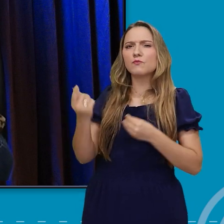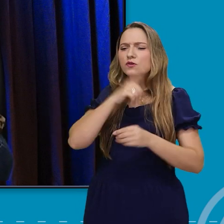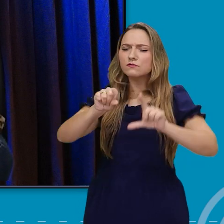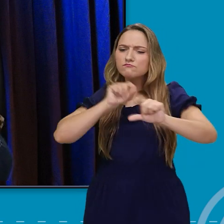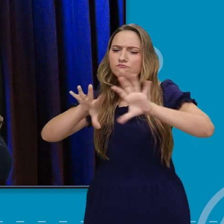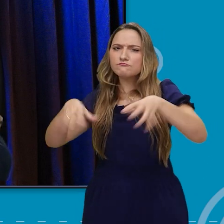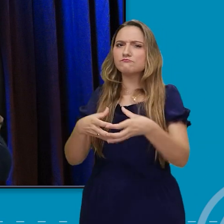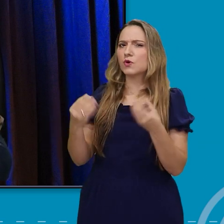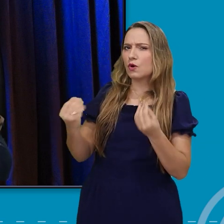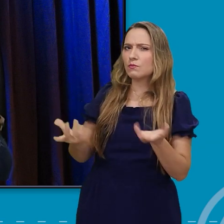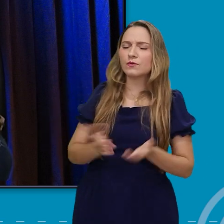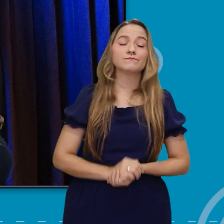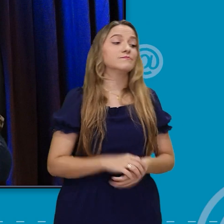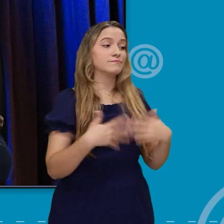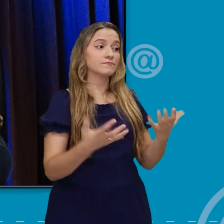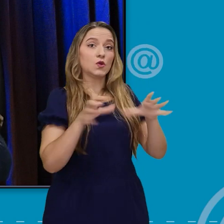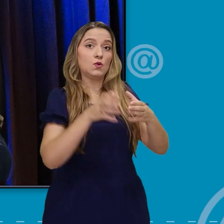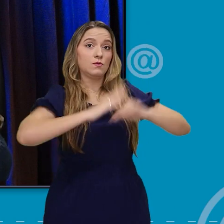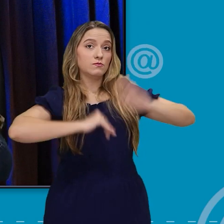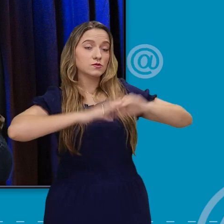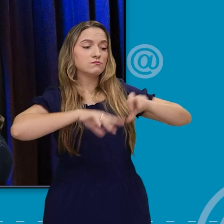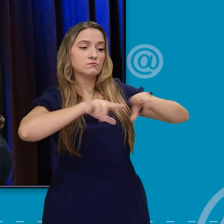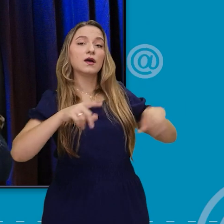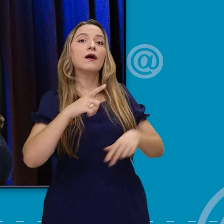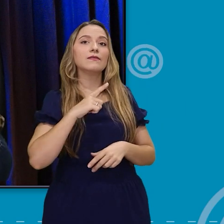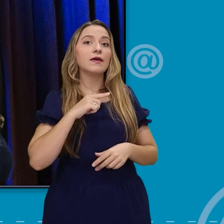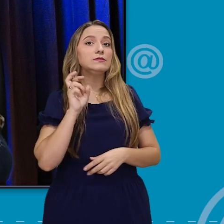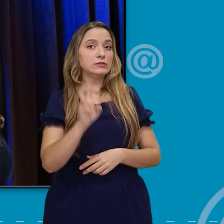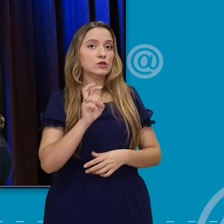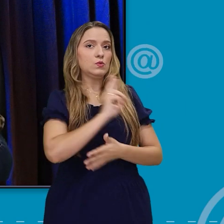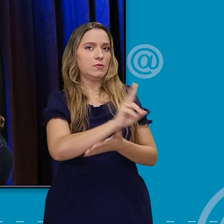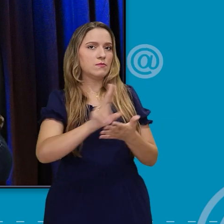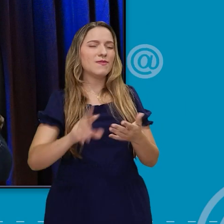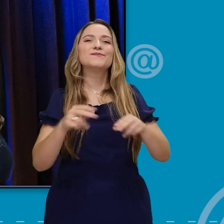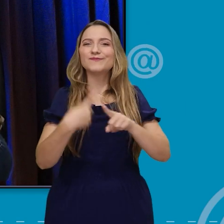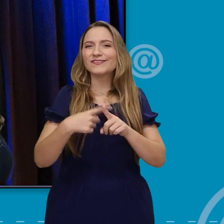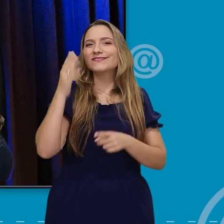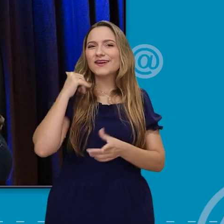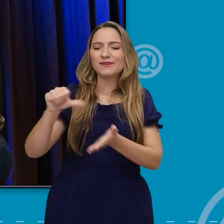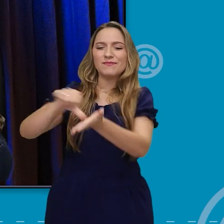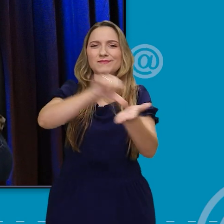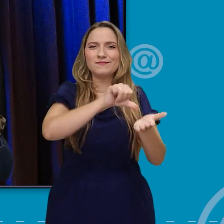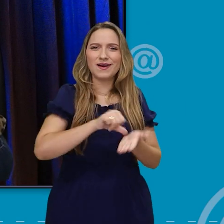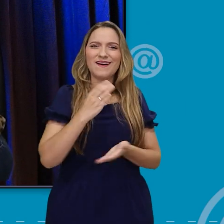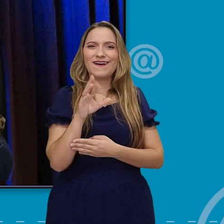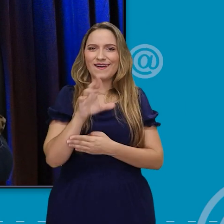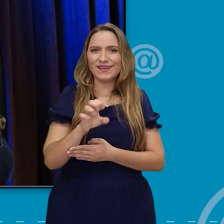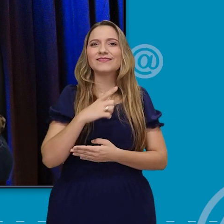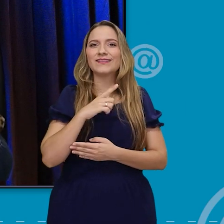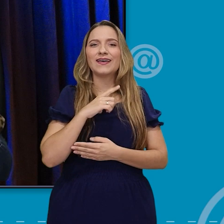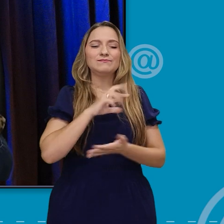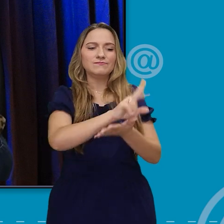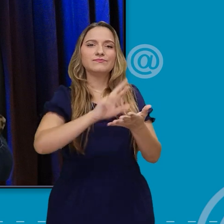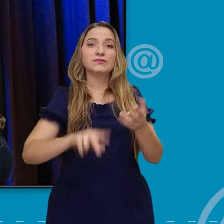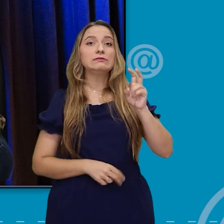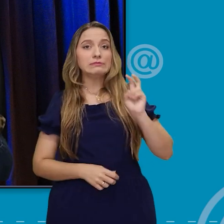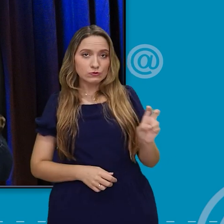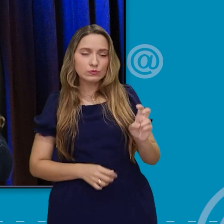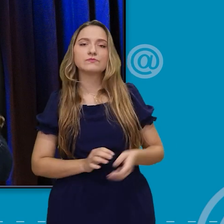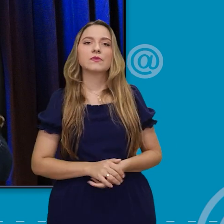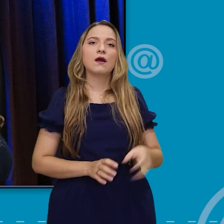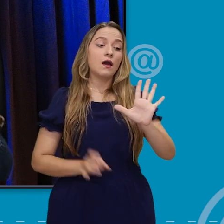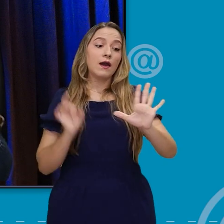Cada coordenadoria possui uma equipe, que são 4 sujeitos que compõem essa equipe. Todos eles PE2, formados em nível